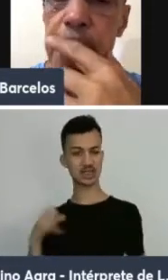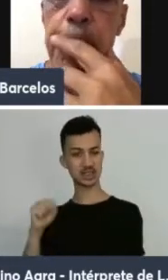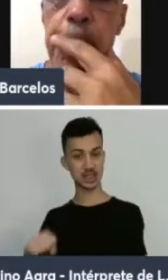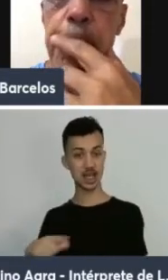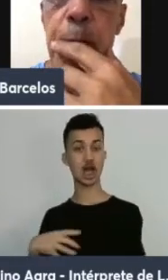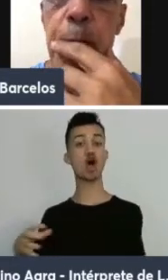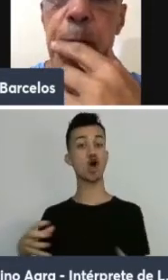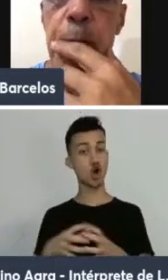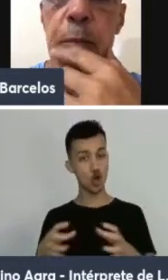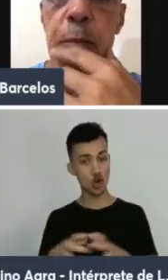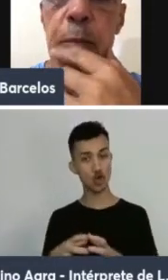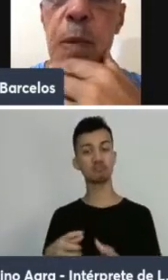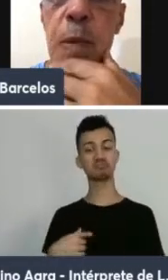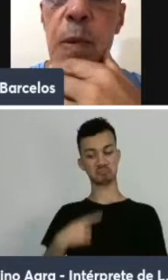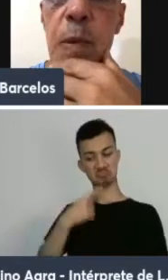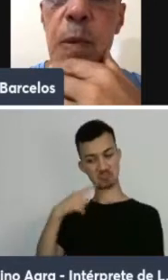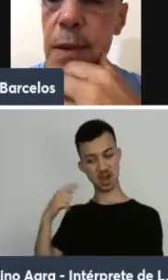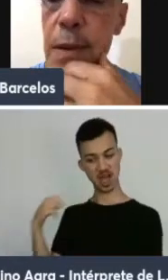de afirmação homossexual.